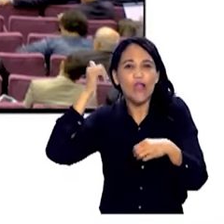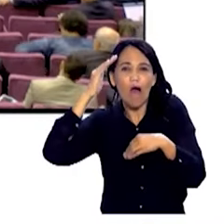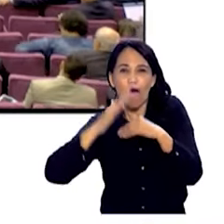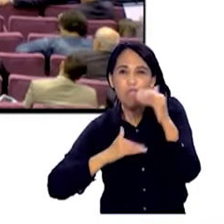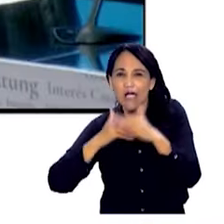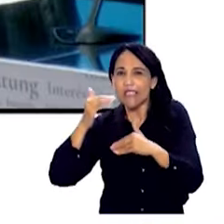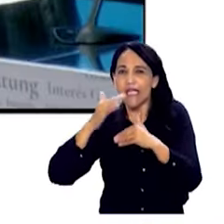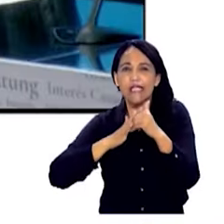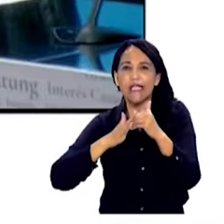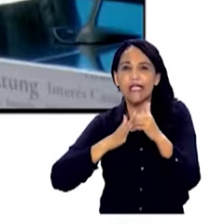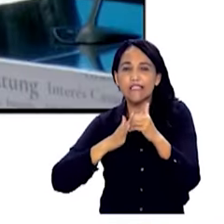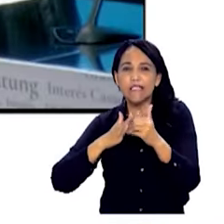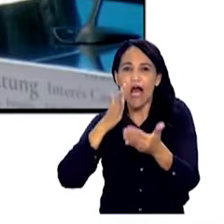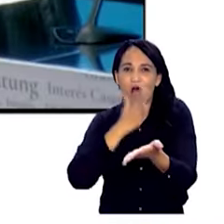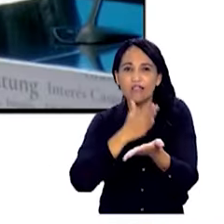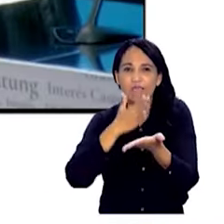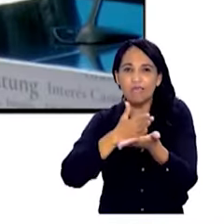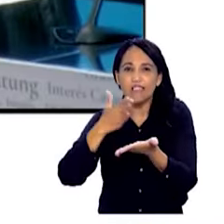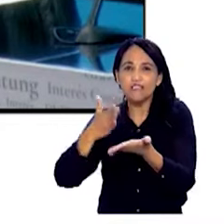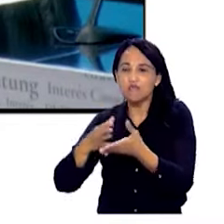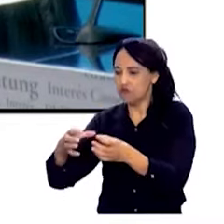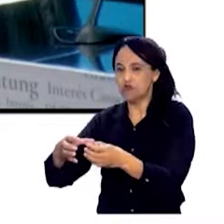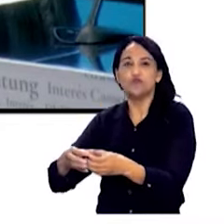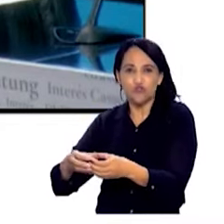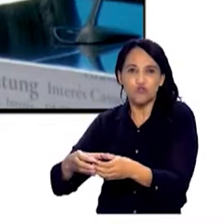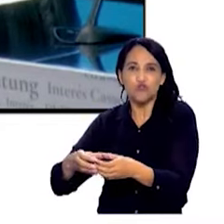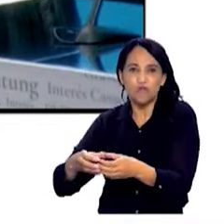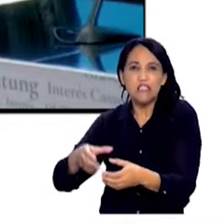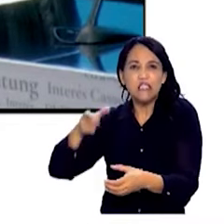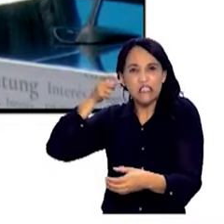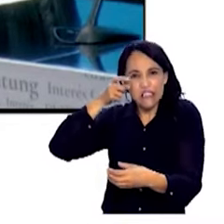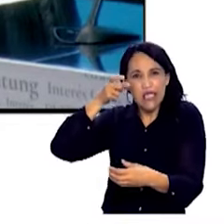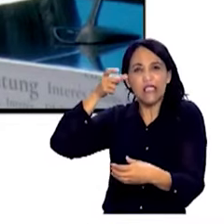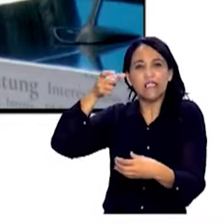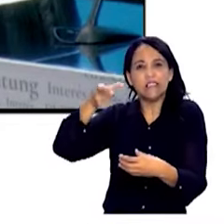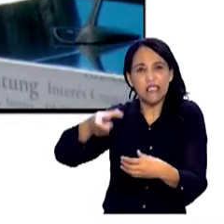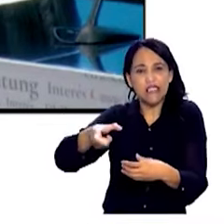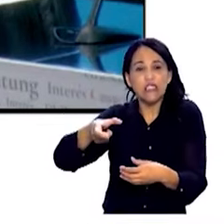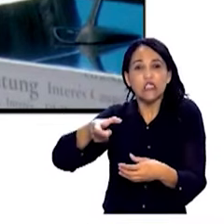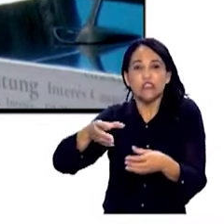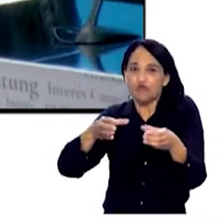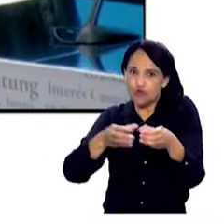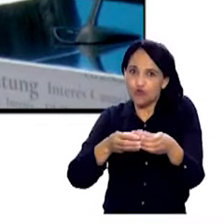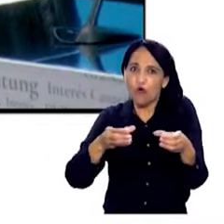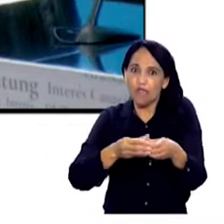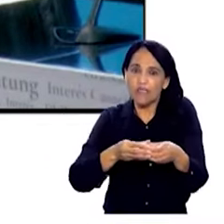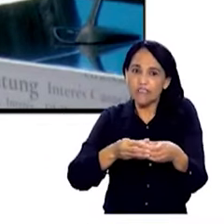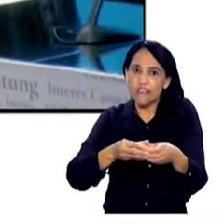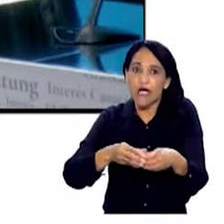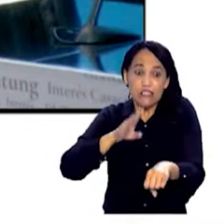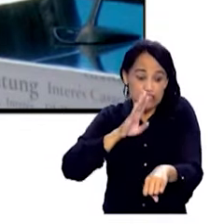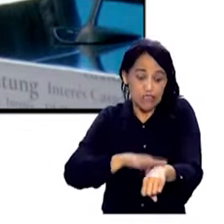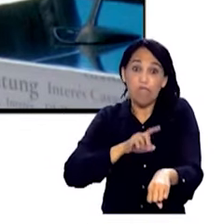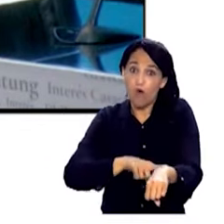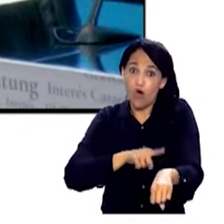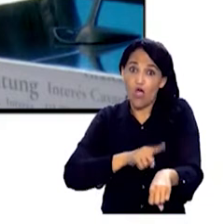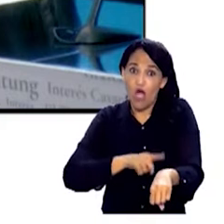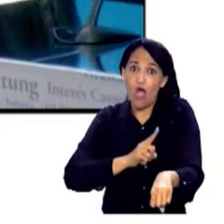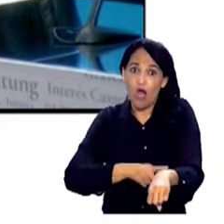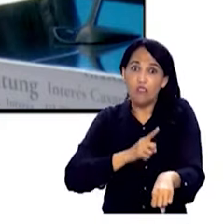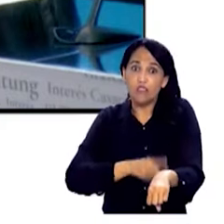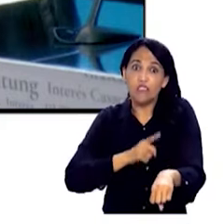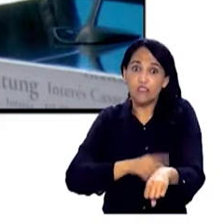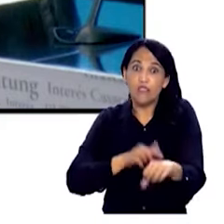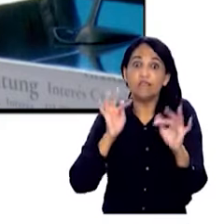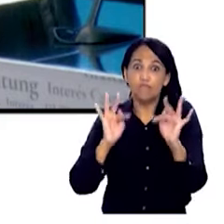turmas eh essa questão interessante das turmas temporárias formadas por juiz temporário enfim temas que poderíamos aprofundar muito obrigado